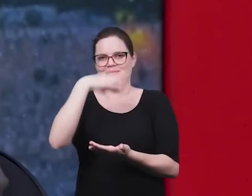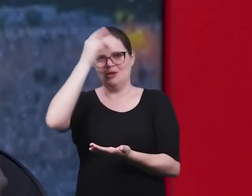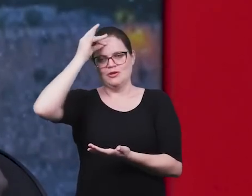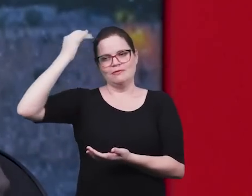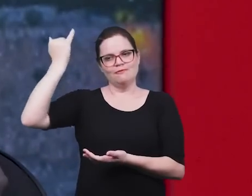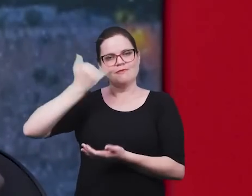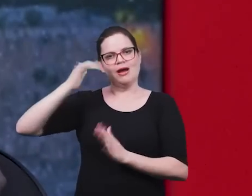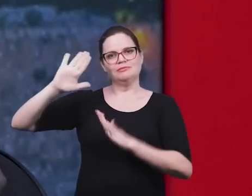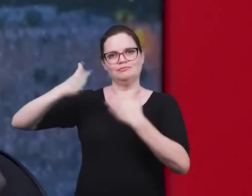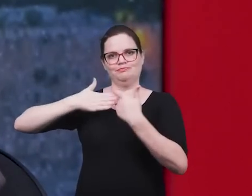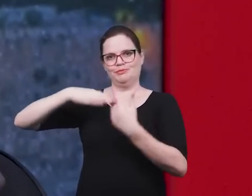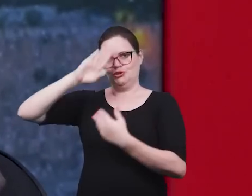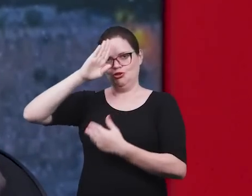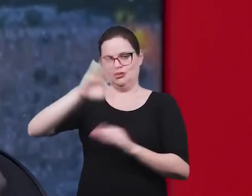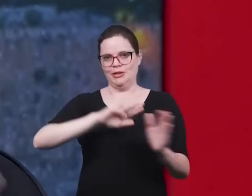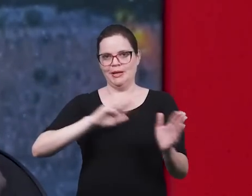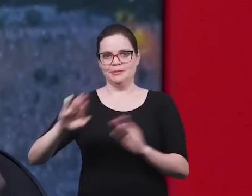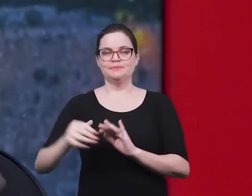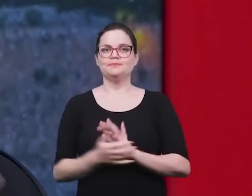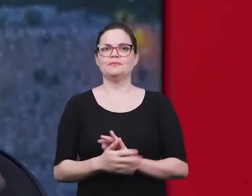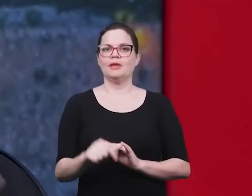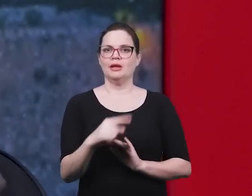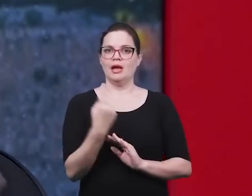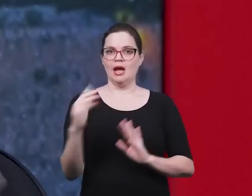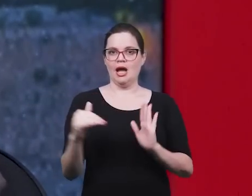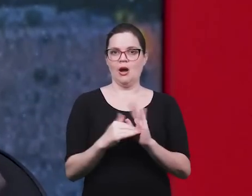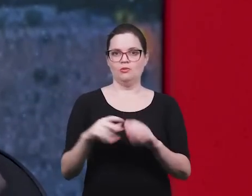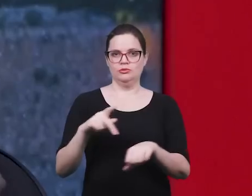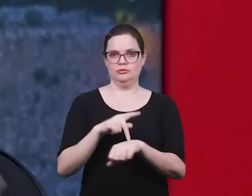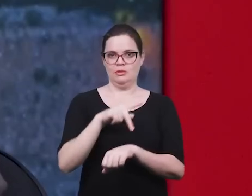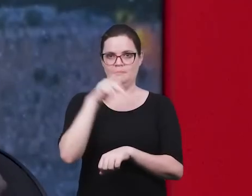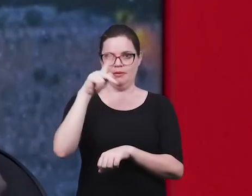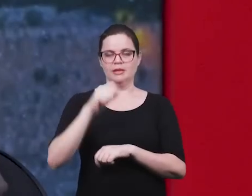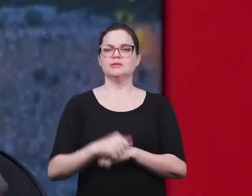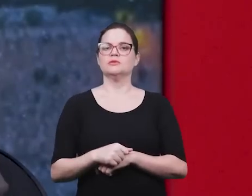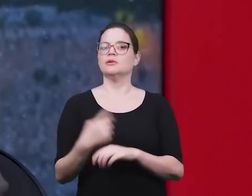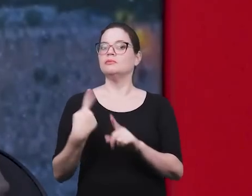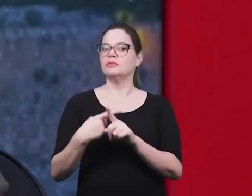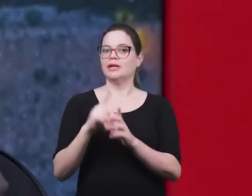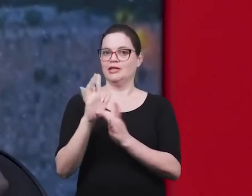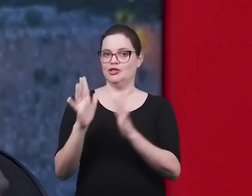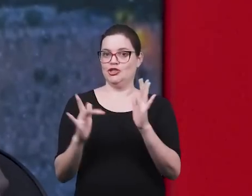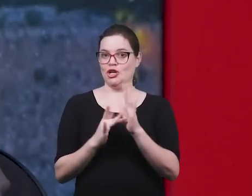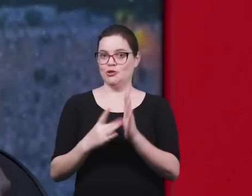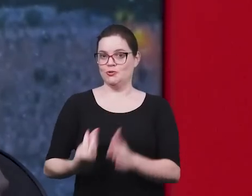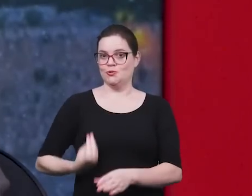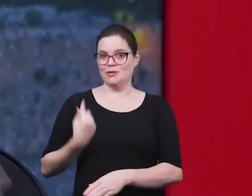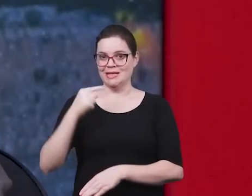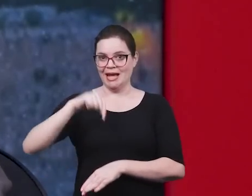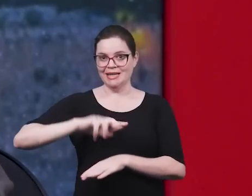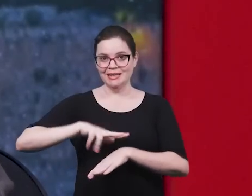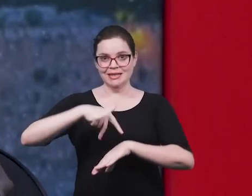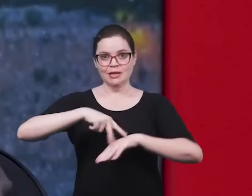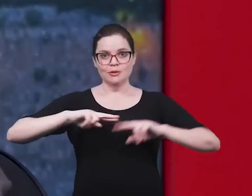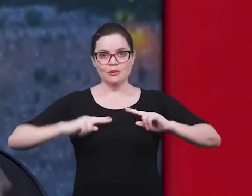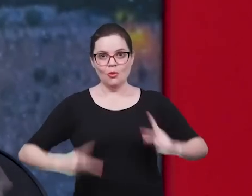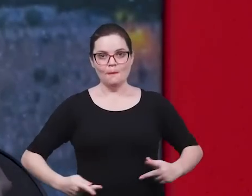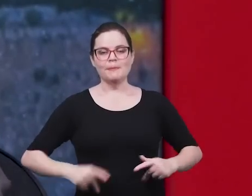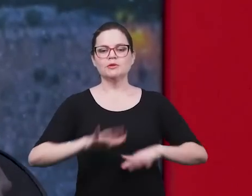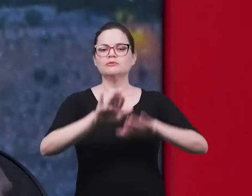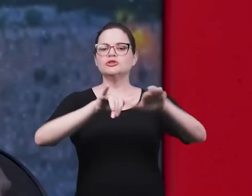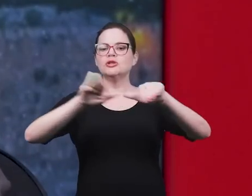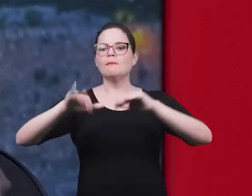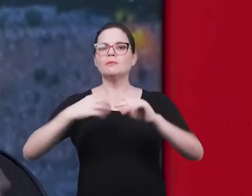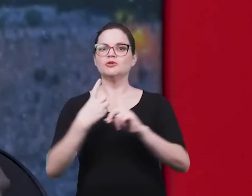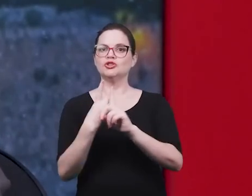adiantar, nós falamos um pouco sobre a última Páscoa, Jesus chamou os seus discípulos para celebrar a